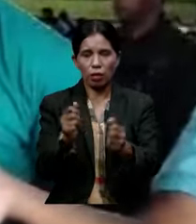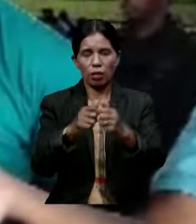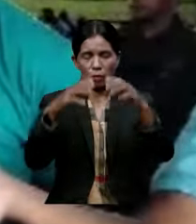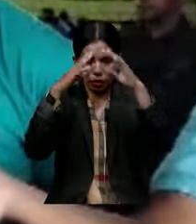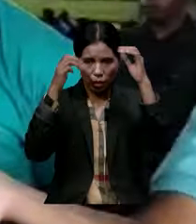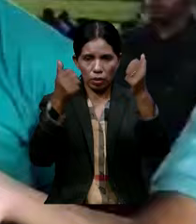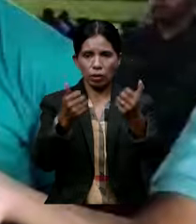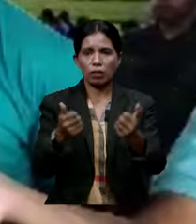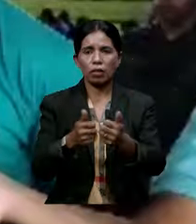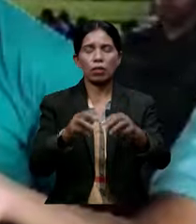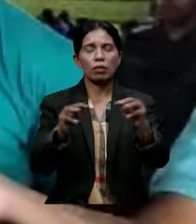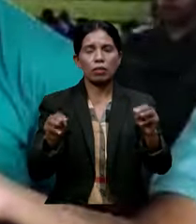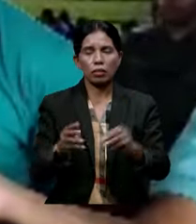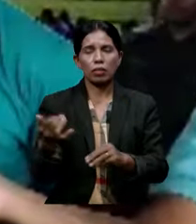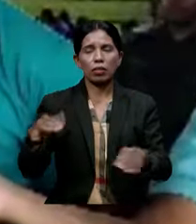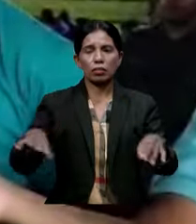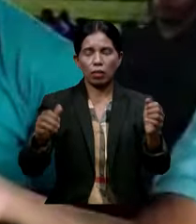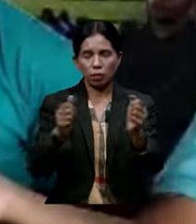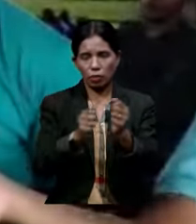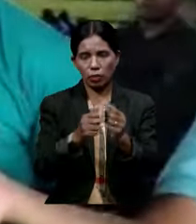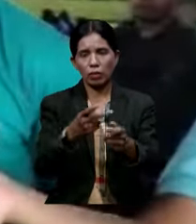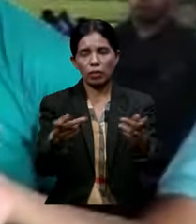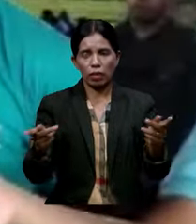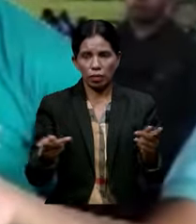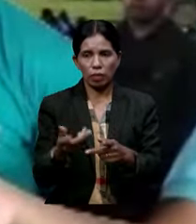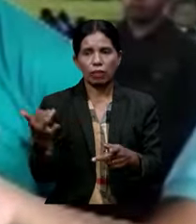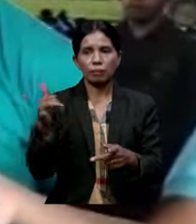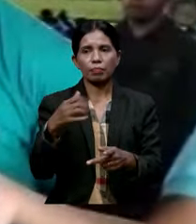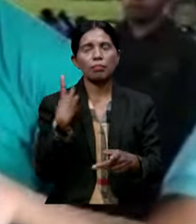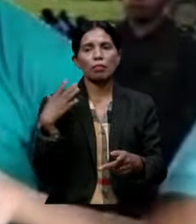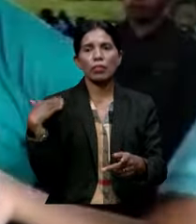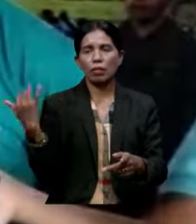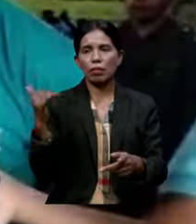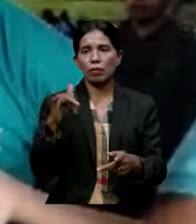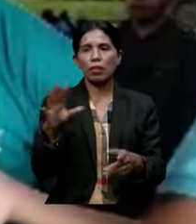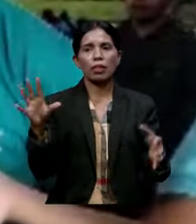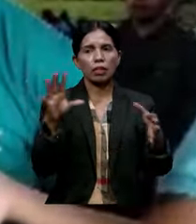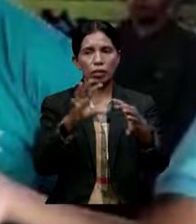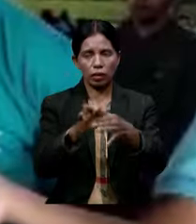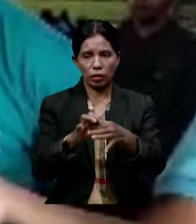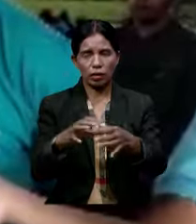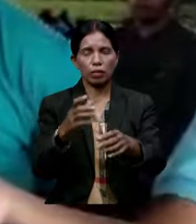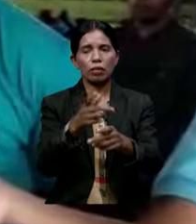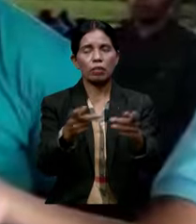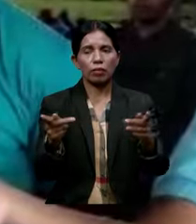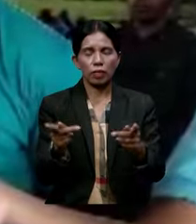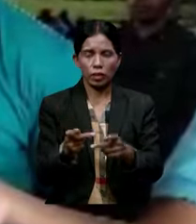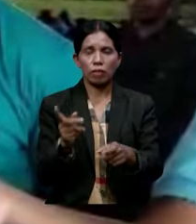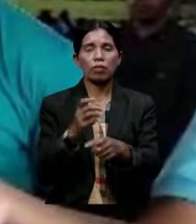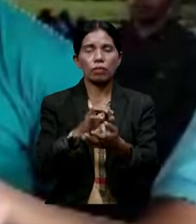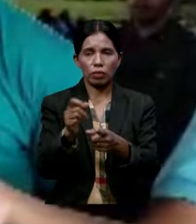autoridade Sira. Se serviço a muito, pode haver centro acreditado. Então, os jovens liga vai centro formação. Se retuíram